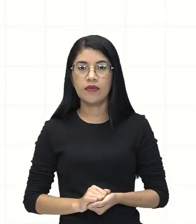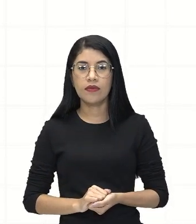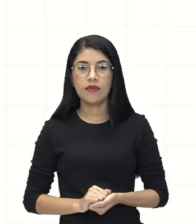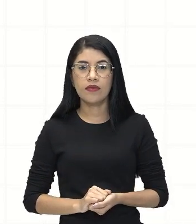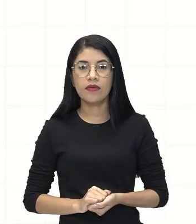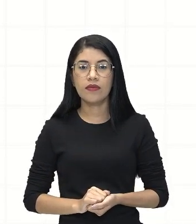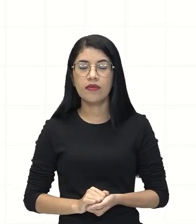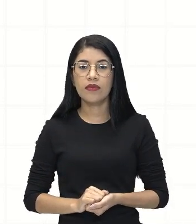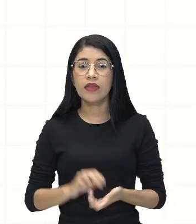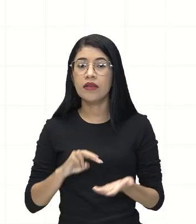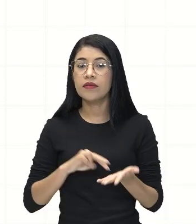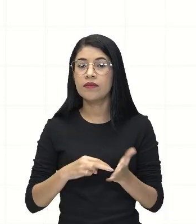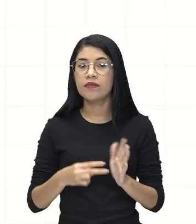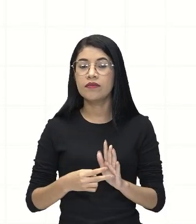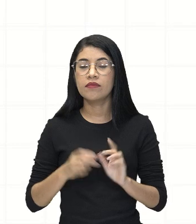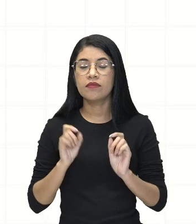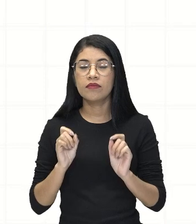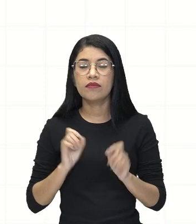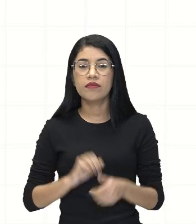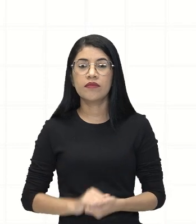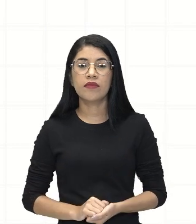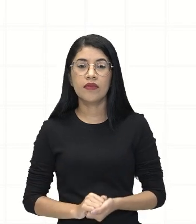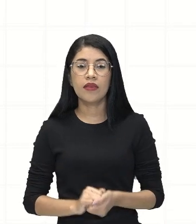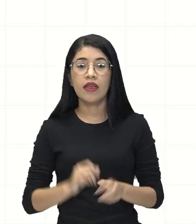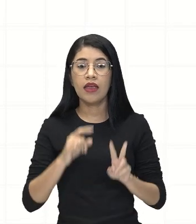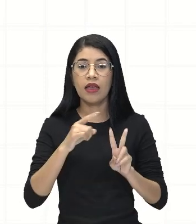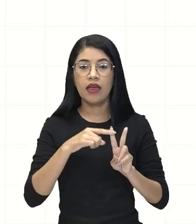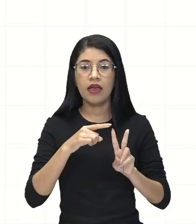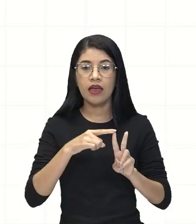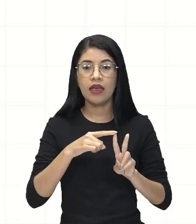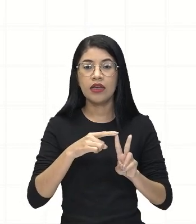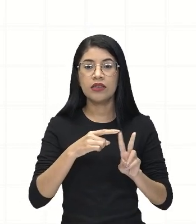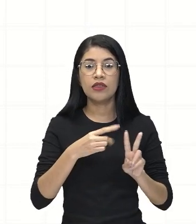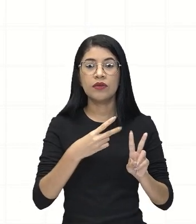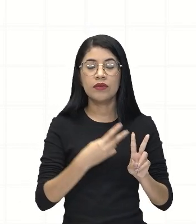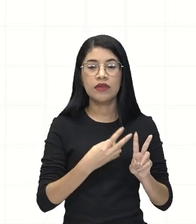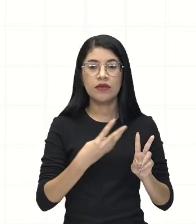245. Ou seja, raiz quadrada de